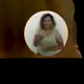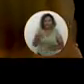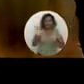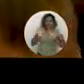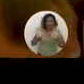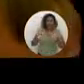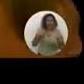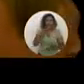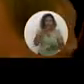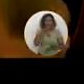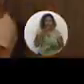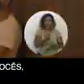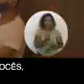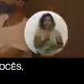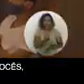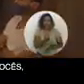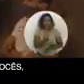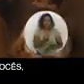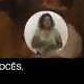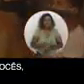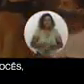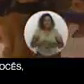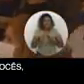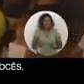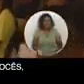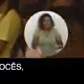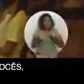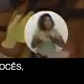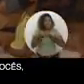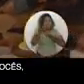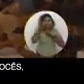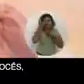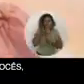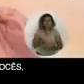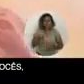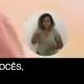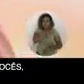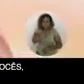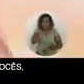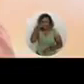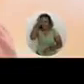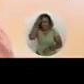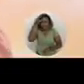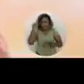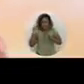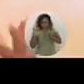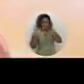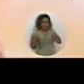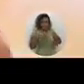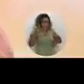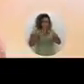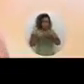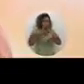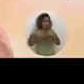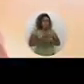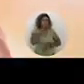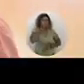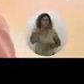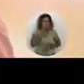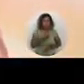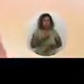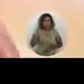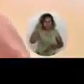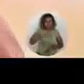Obrigada! Então, queria agradecer, gente, a participação de todos vocês. Dizer que isso aqui, sim, é um